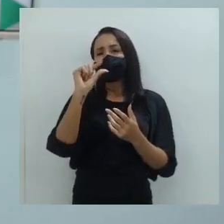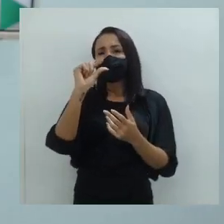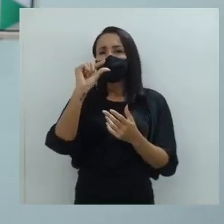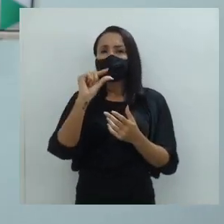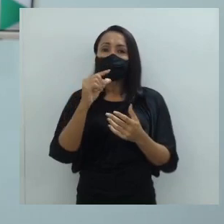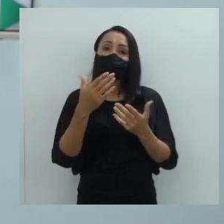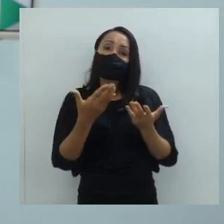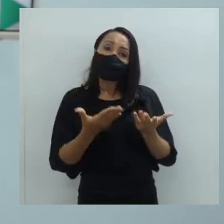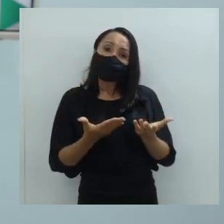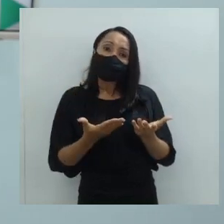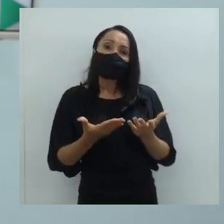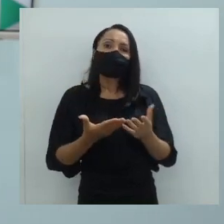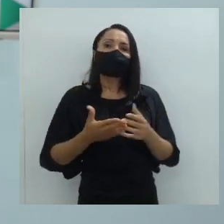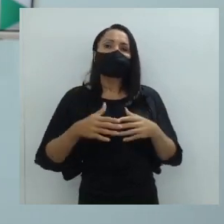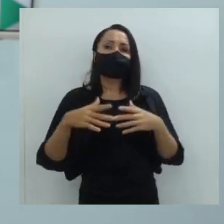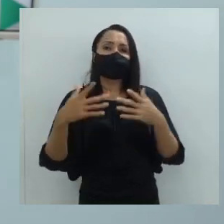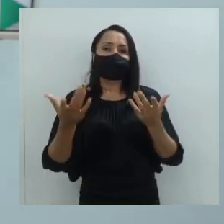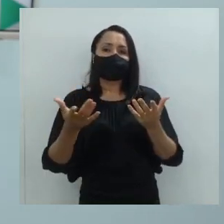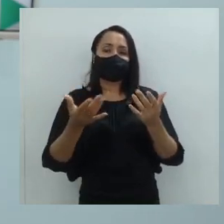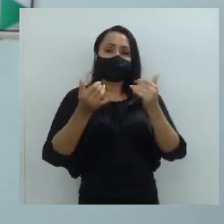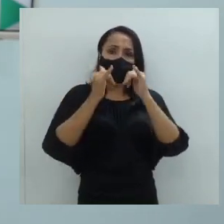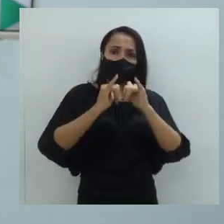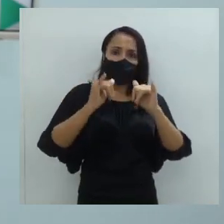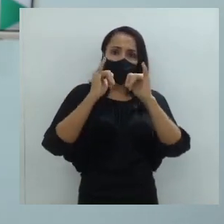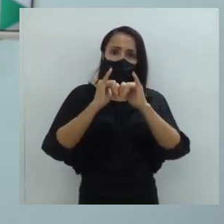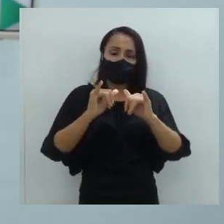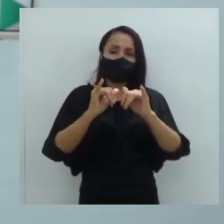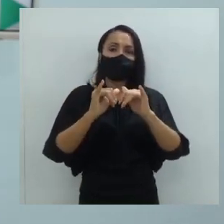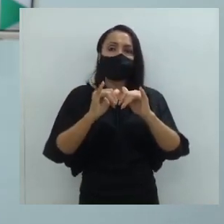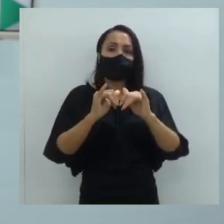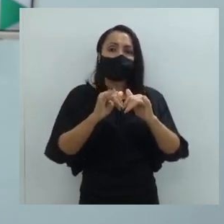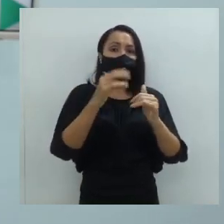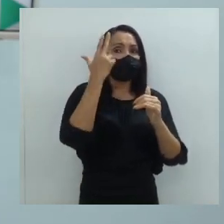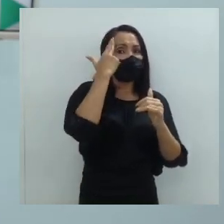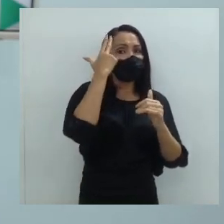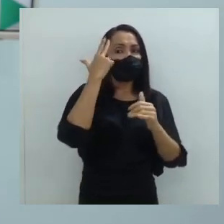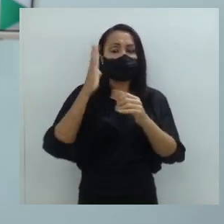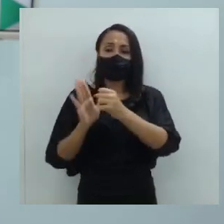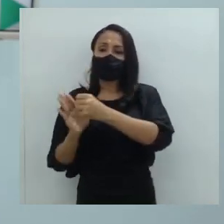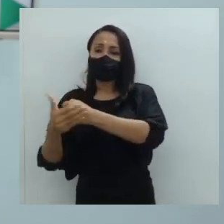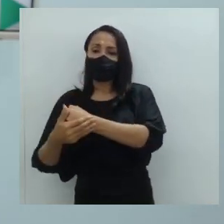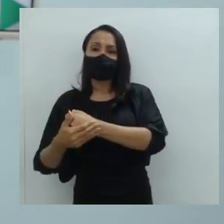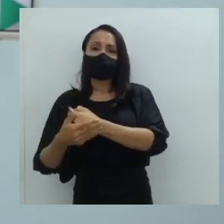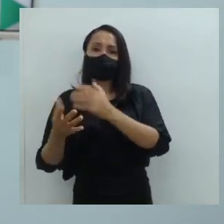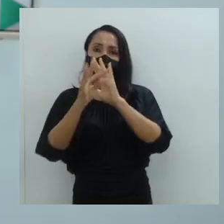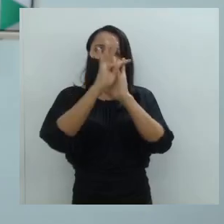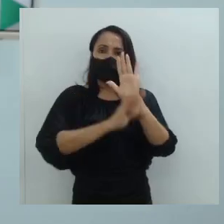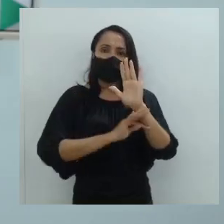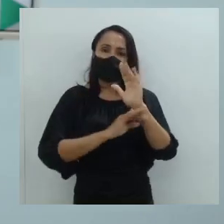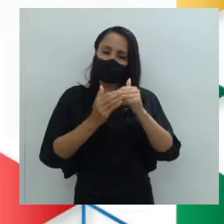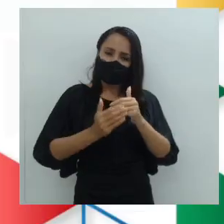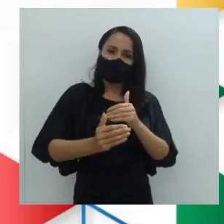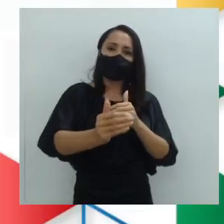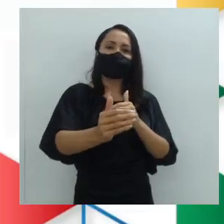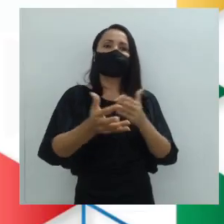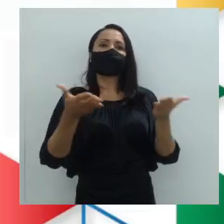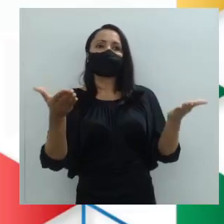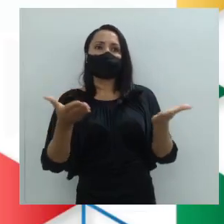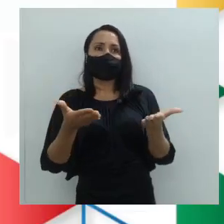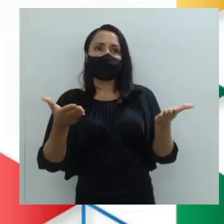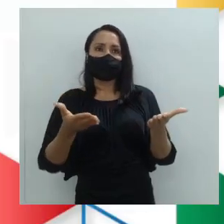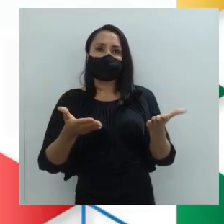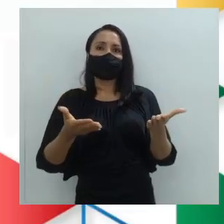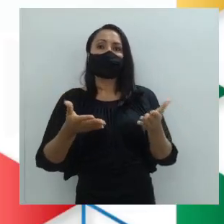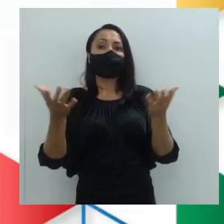mais sobre as questões explícitas e implícitas do texto. Vamos adiante. Agora trago